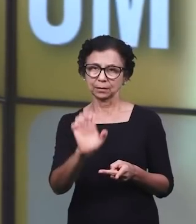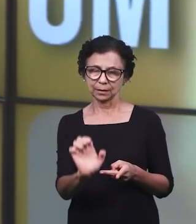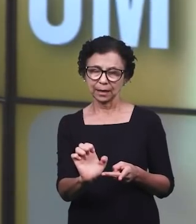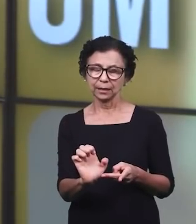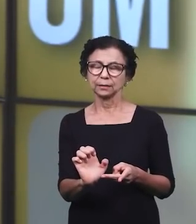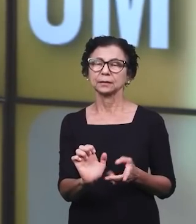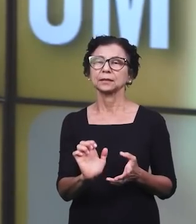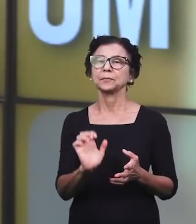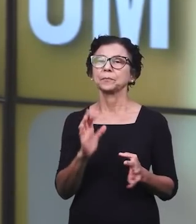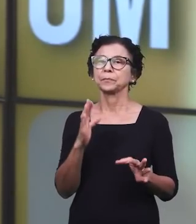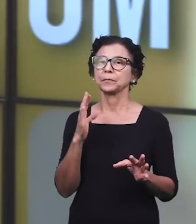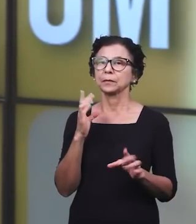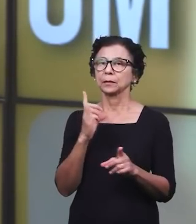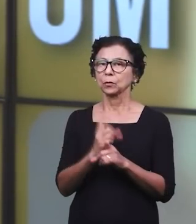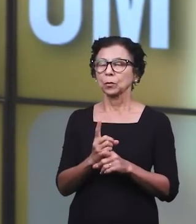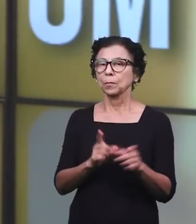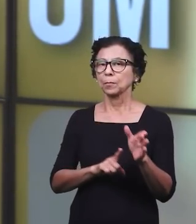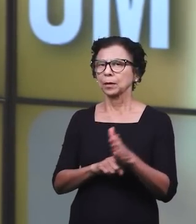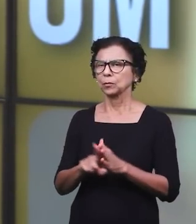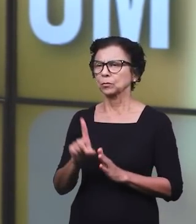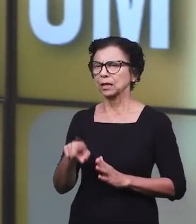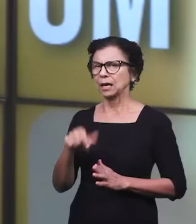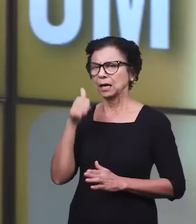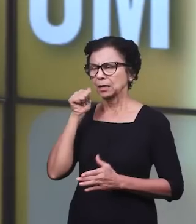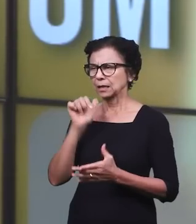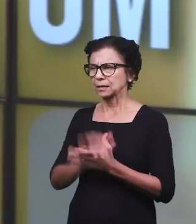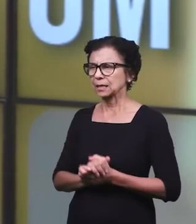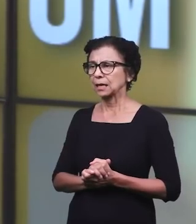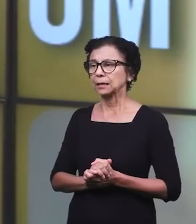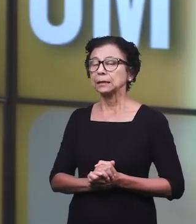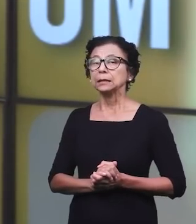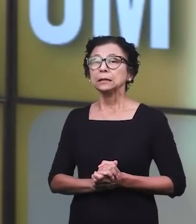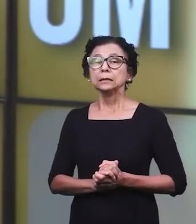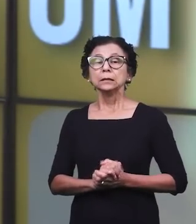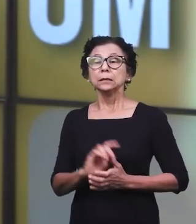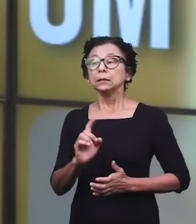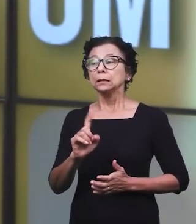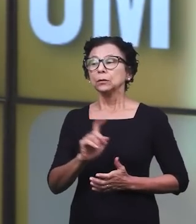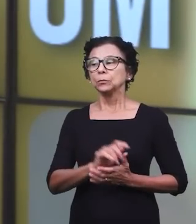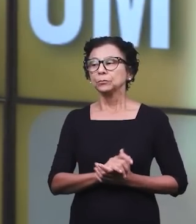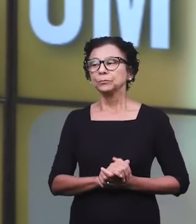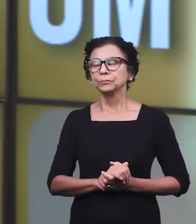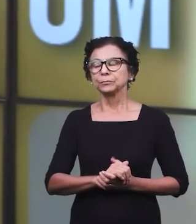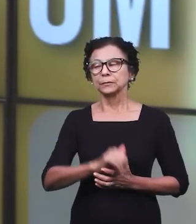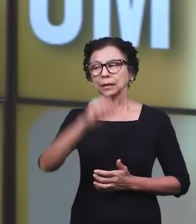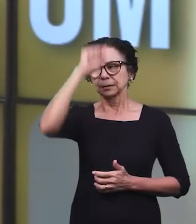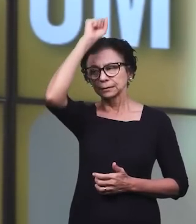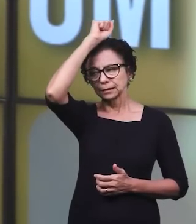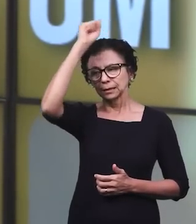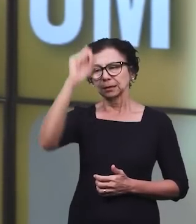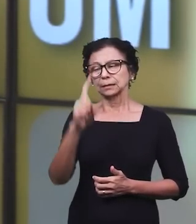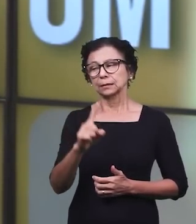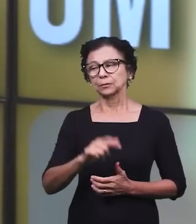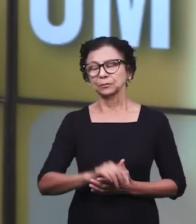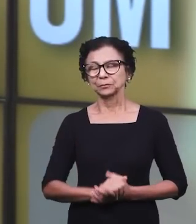ninguém mexesse com ele. Olha que coisa impressionante, como que os filhos, eles